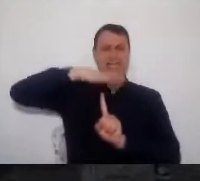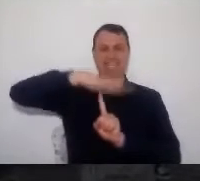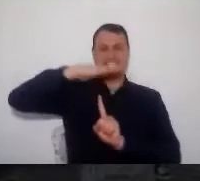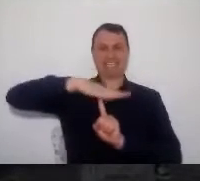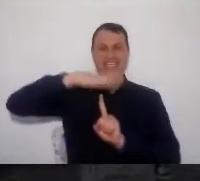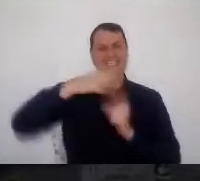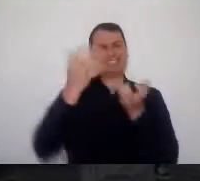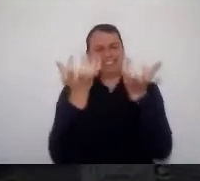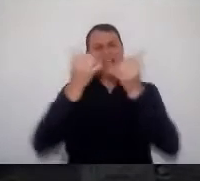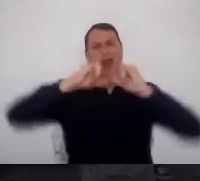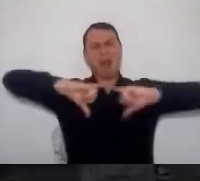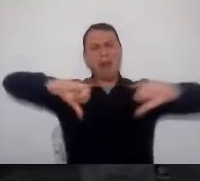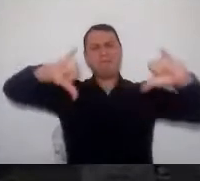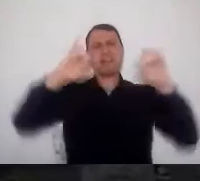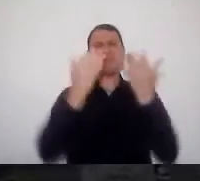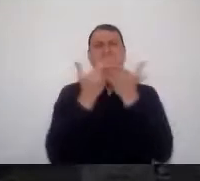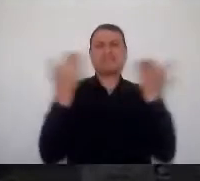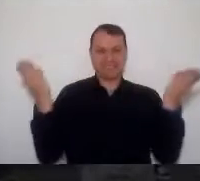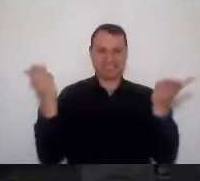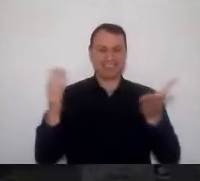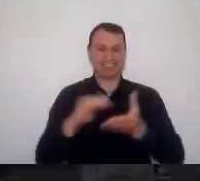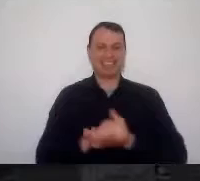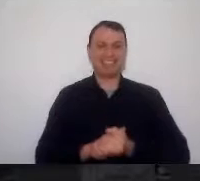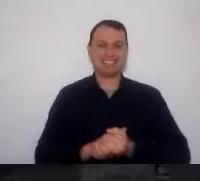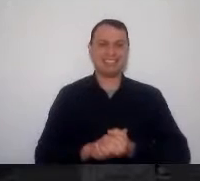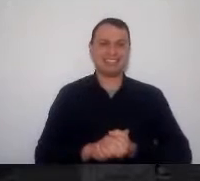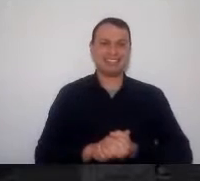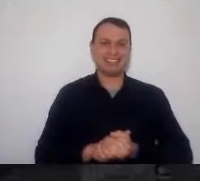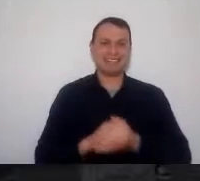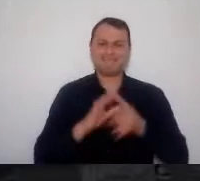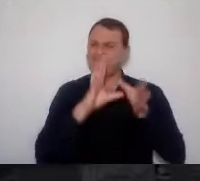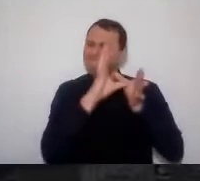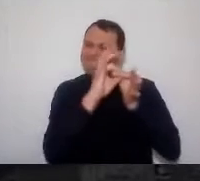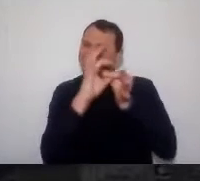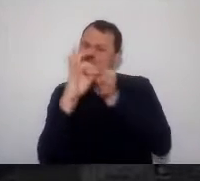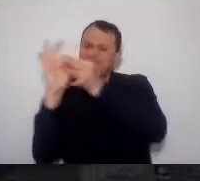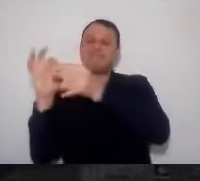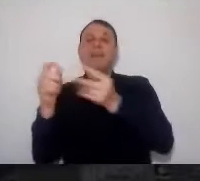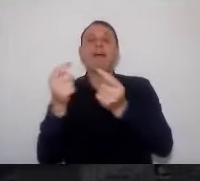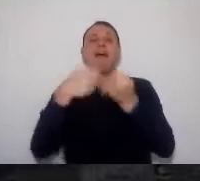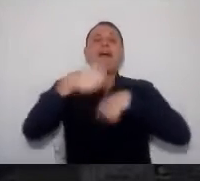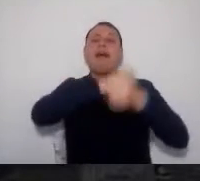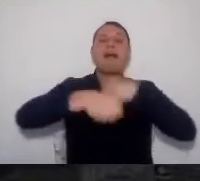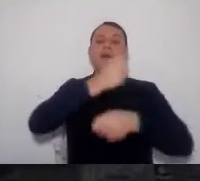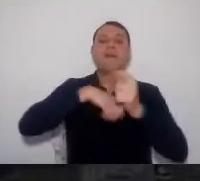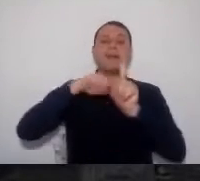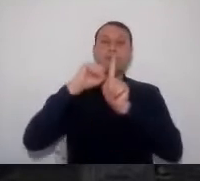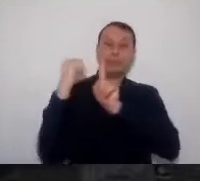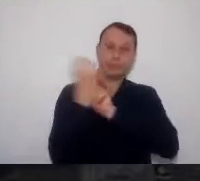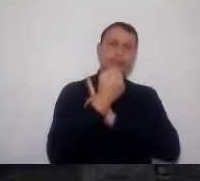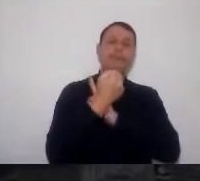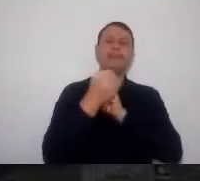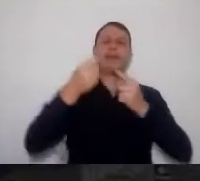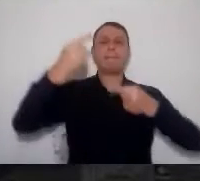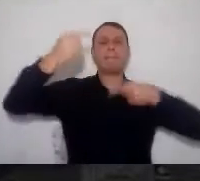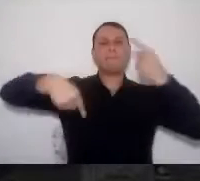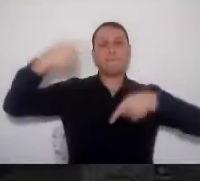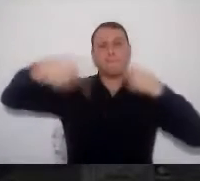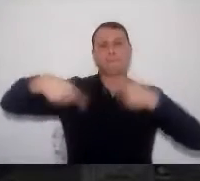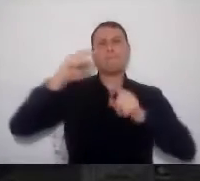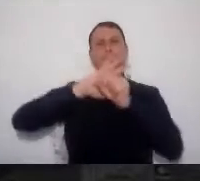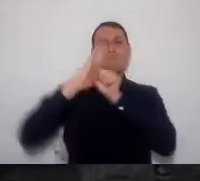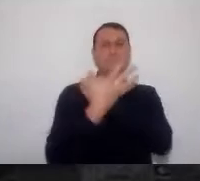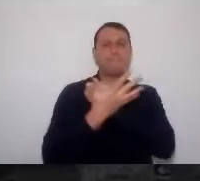Quero dizer para vocês que a conjuntura econômica, social, política e